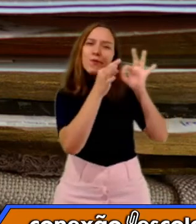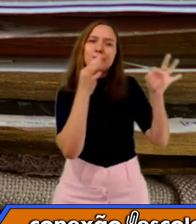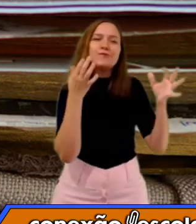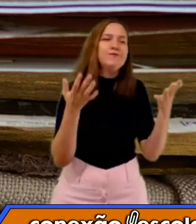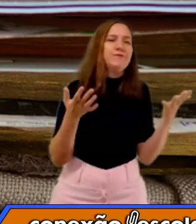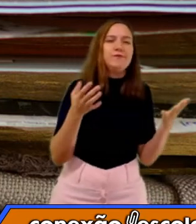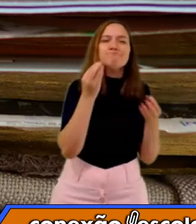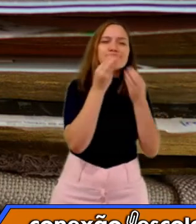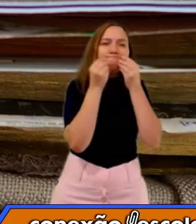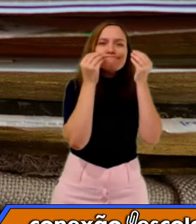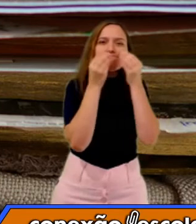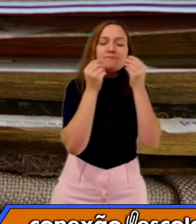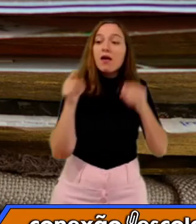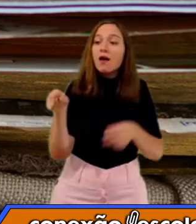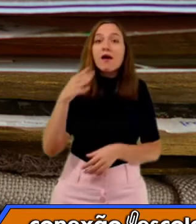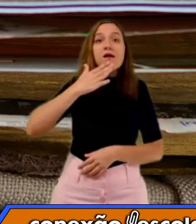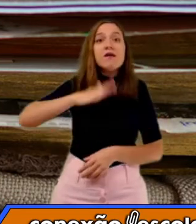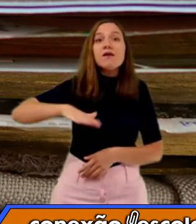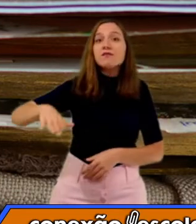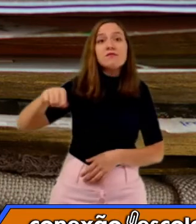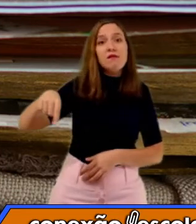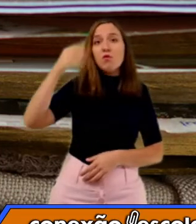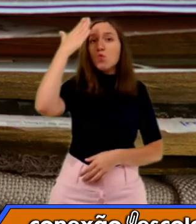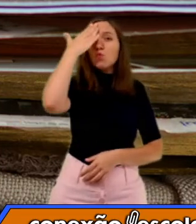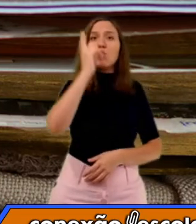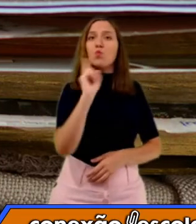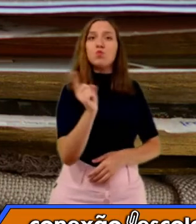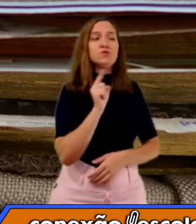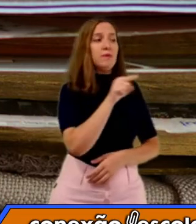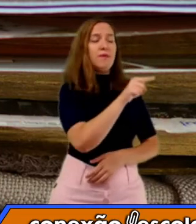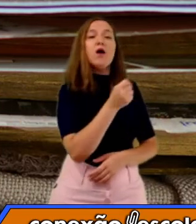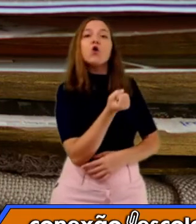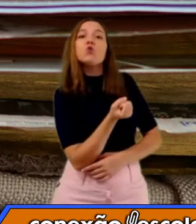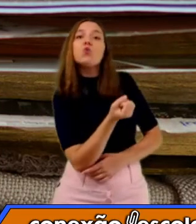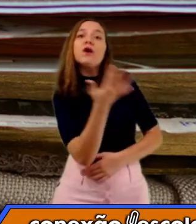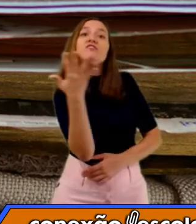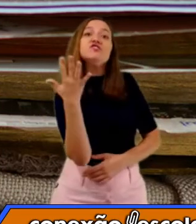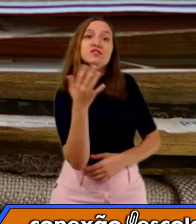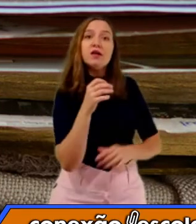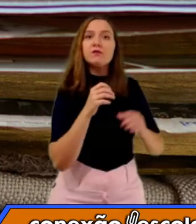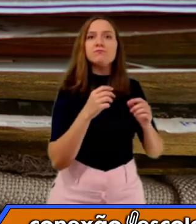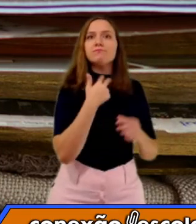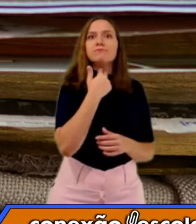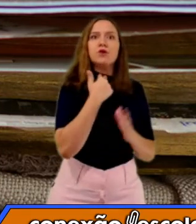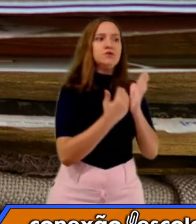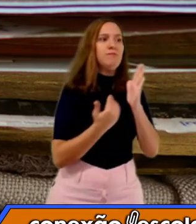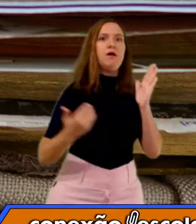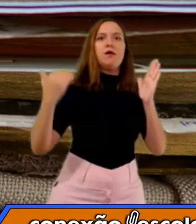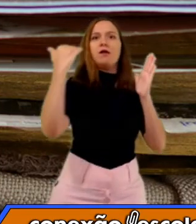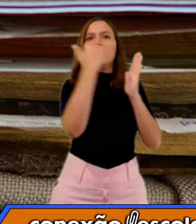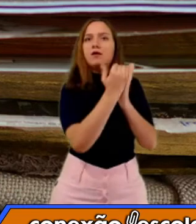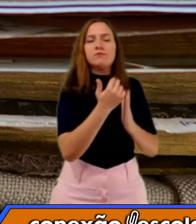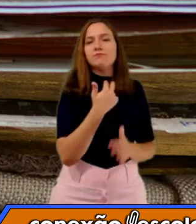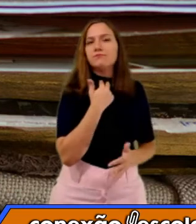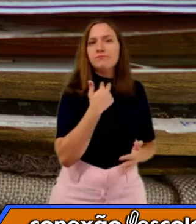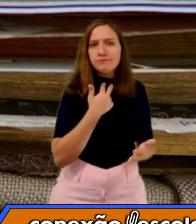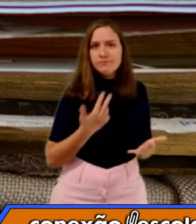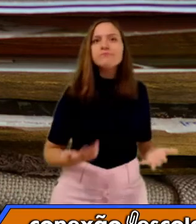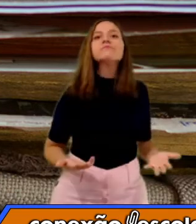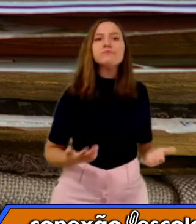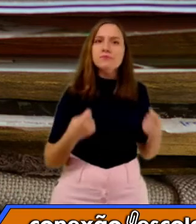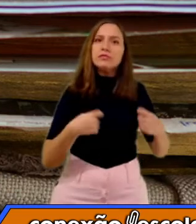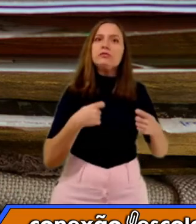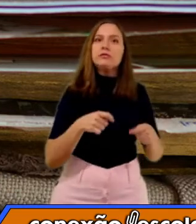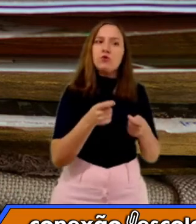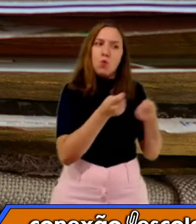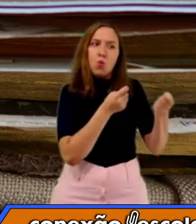E a criança, ela não tem ainda o discernimento de saber que aquilo ali não pode ser usado de uso indiscriminado. Tem que